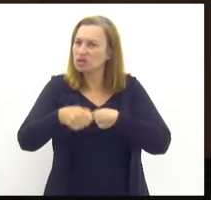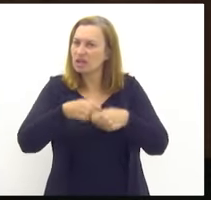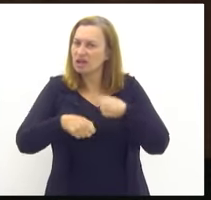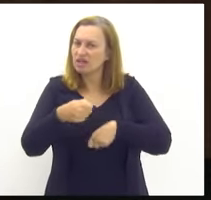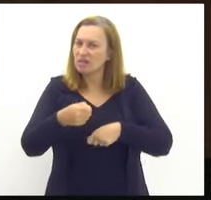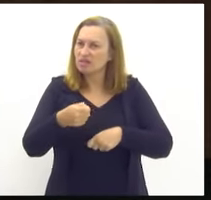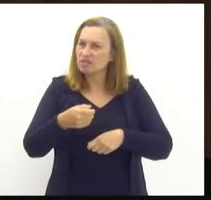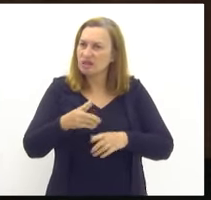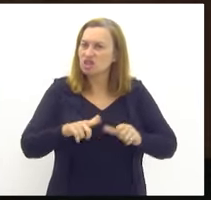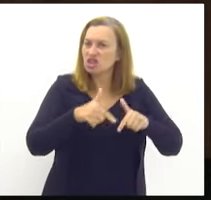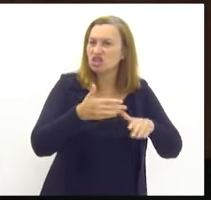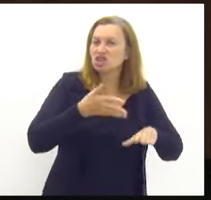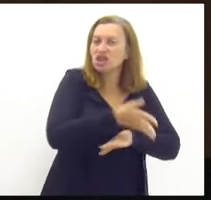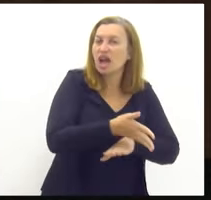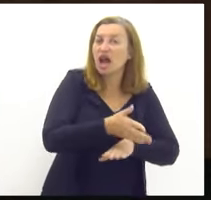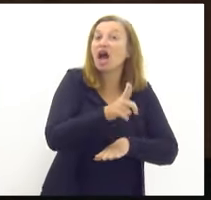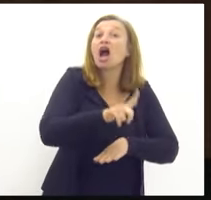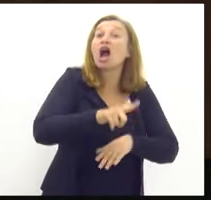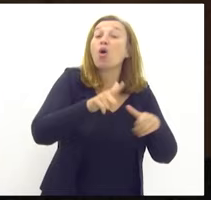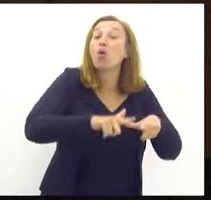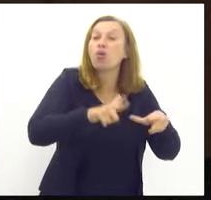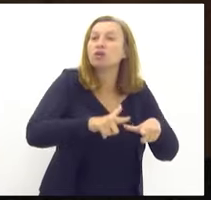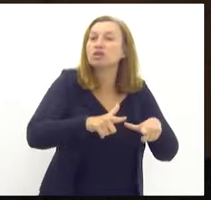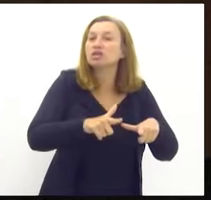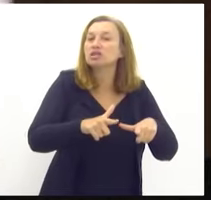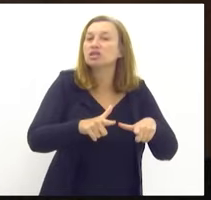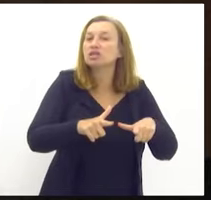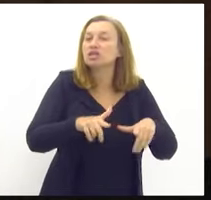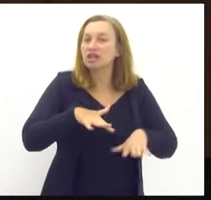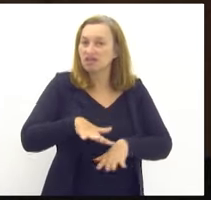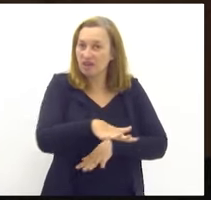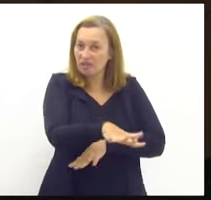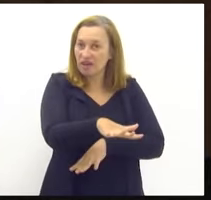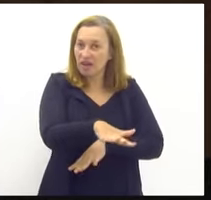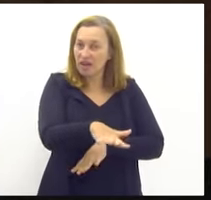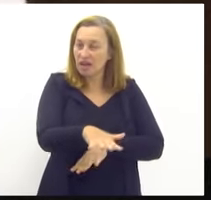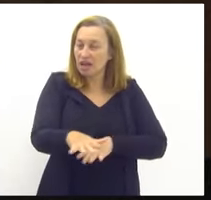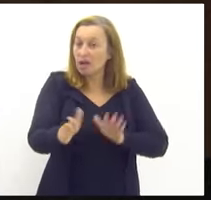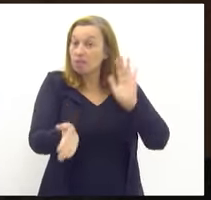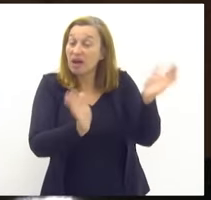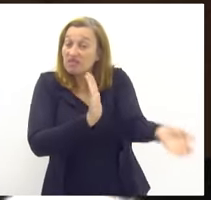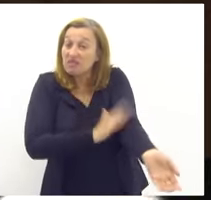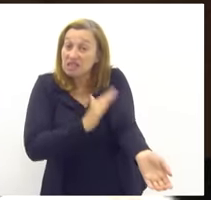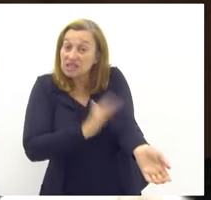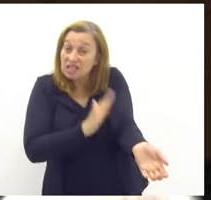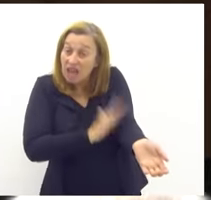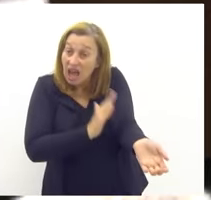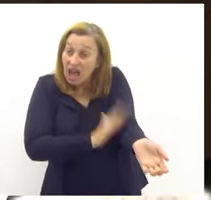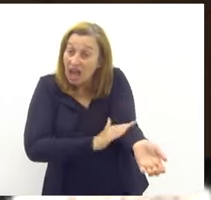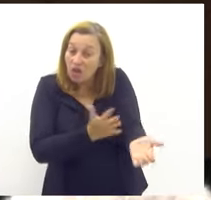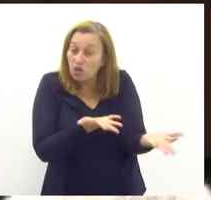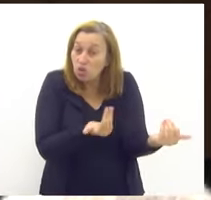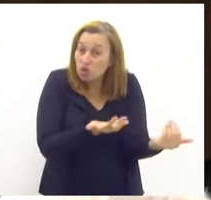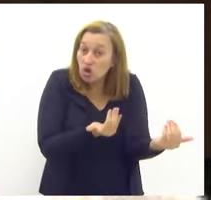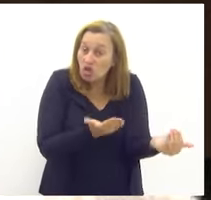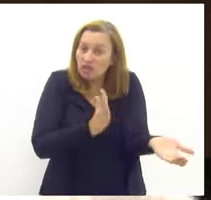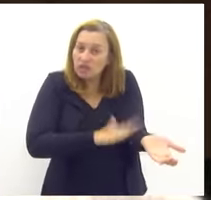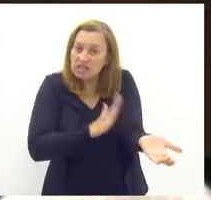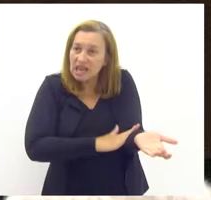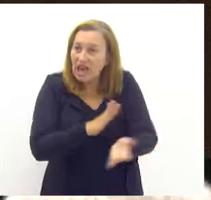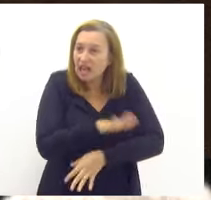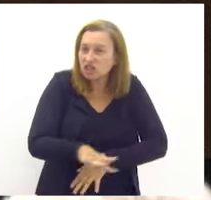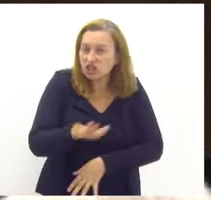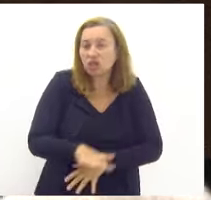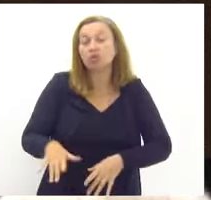onde nas nossas comunidades para viciar os nossas crianças viciar os nossos jovens acabar com a nossa sociedade acabar com a nossa tranquilidade então